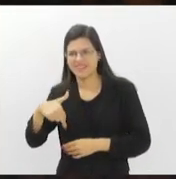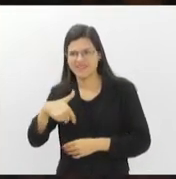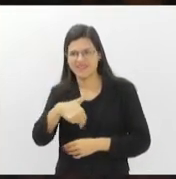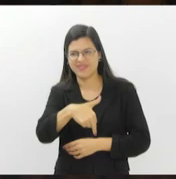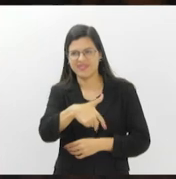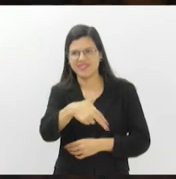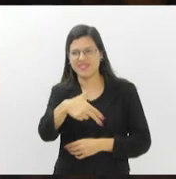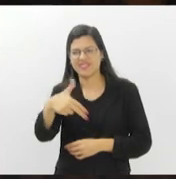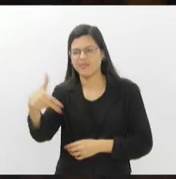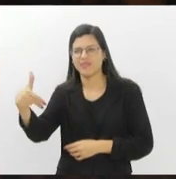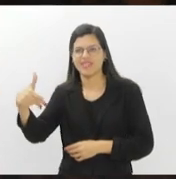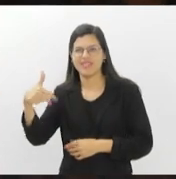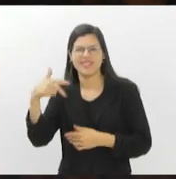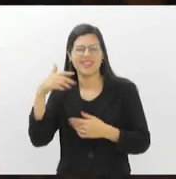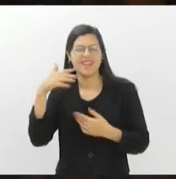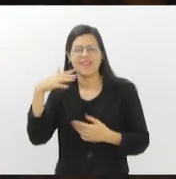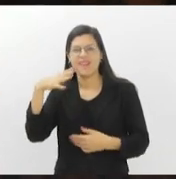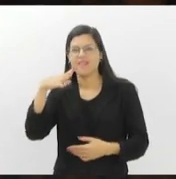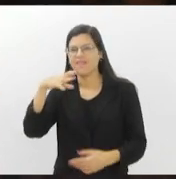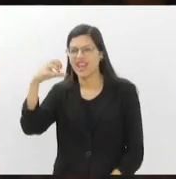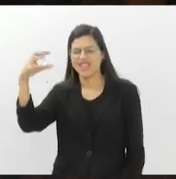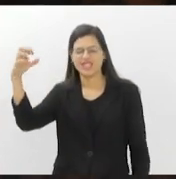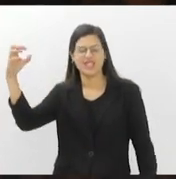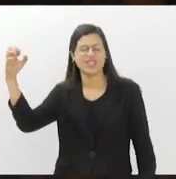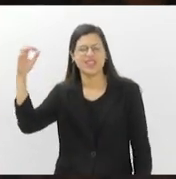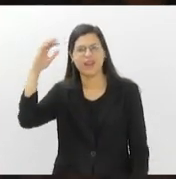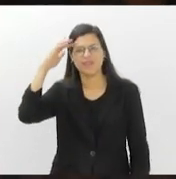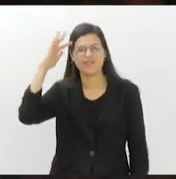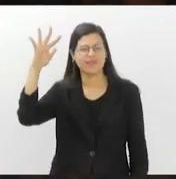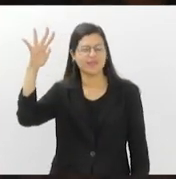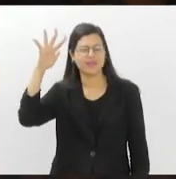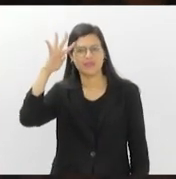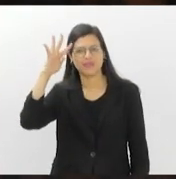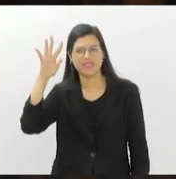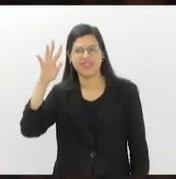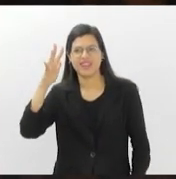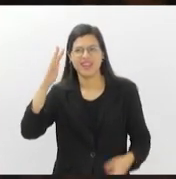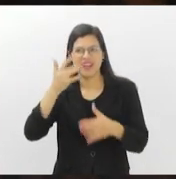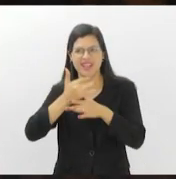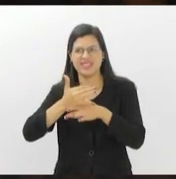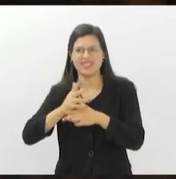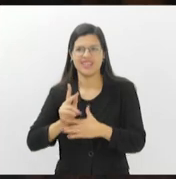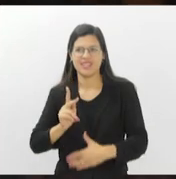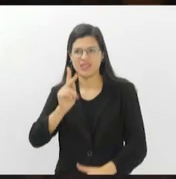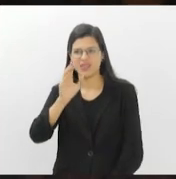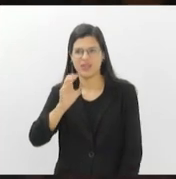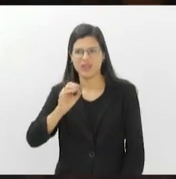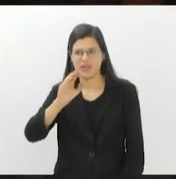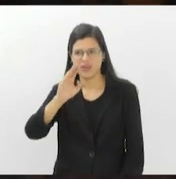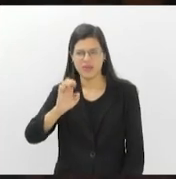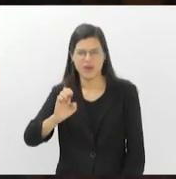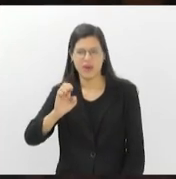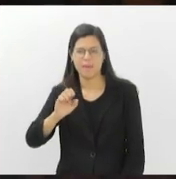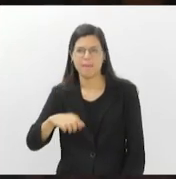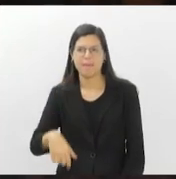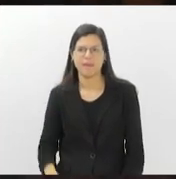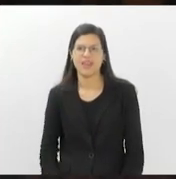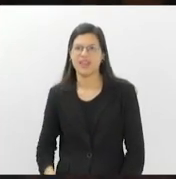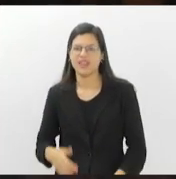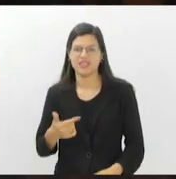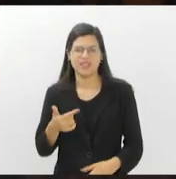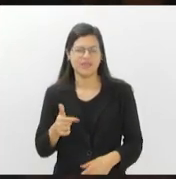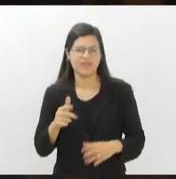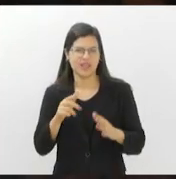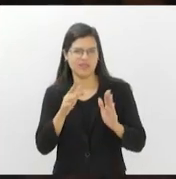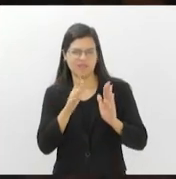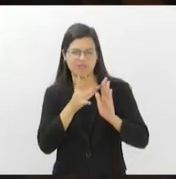nosso palácio, viajando, deputado Serginho, para a cidade de Kobe, no Japão. Nada mais havendo a tratar